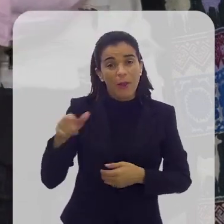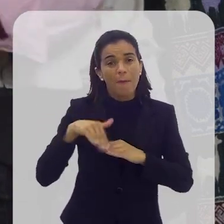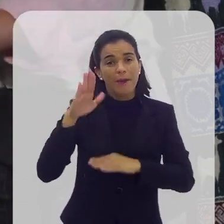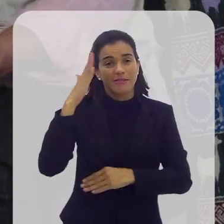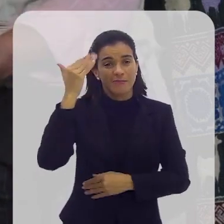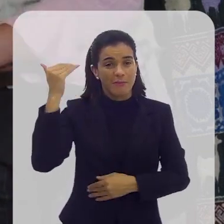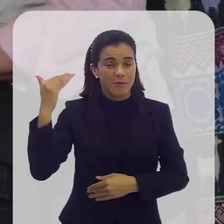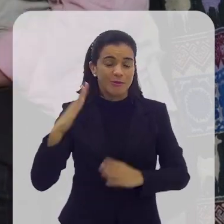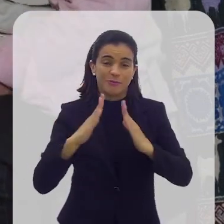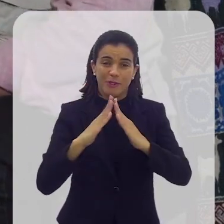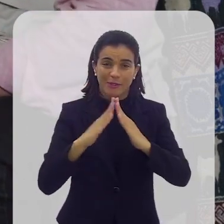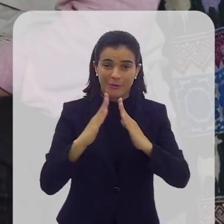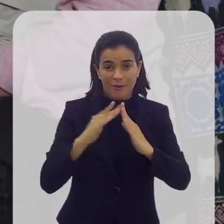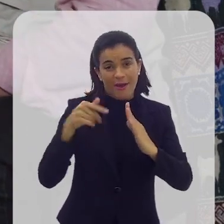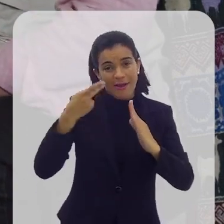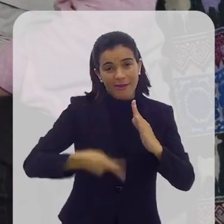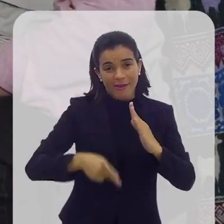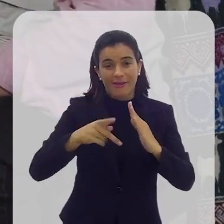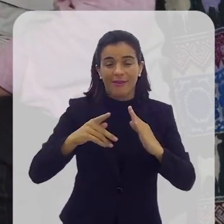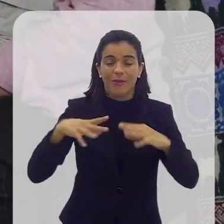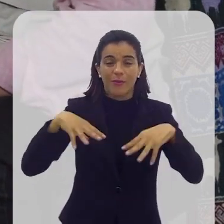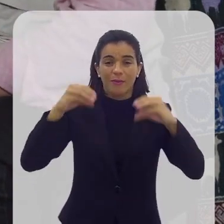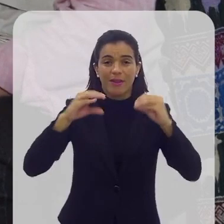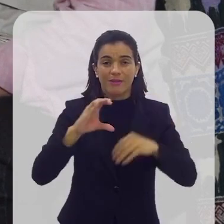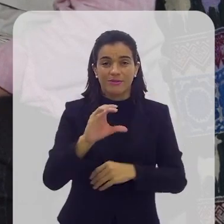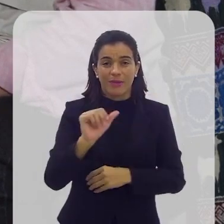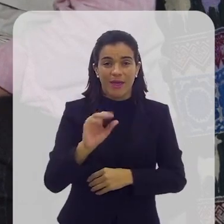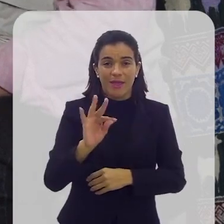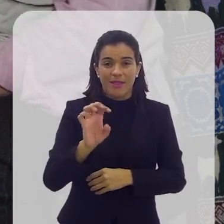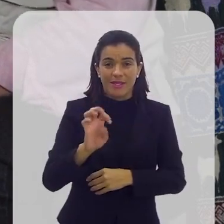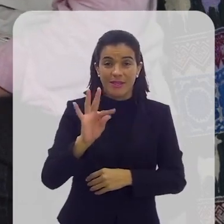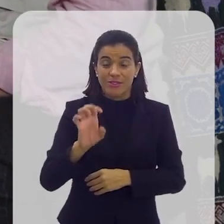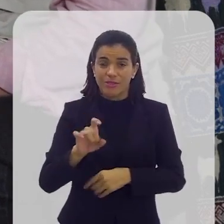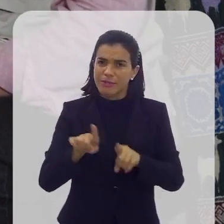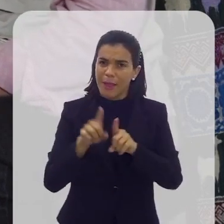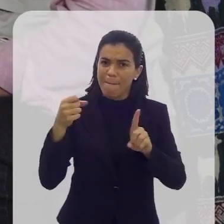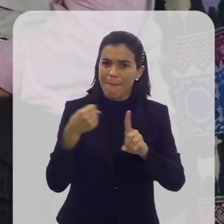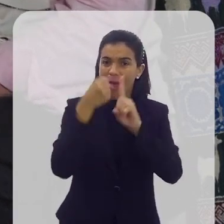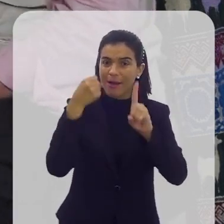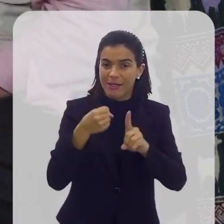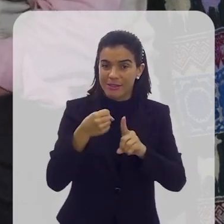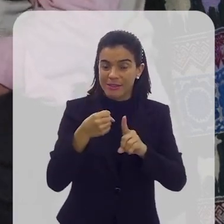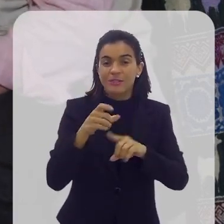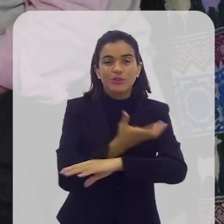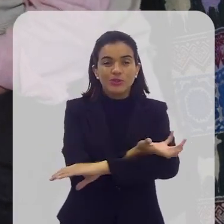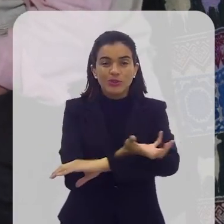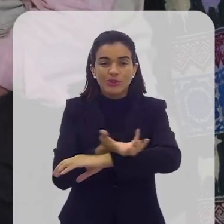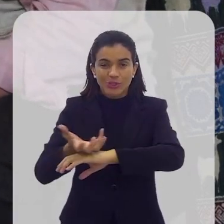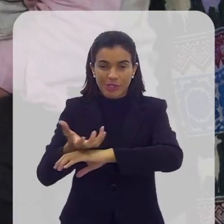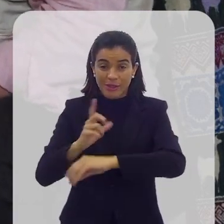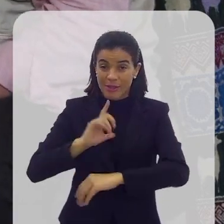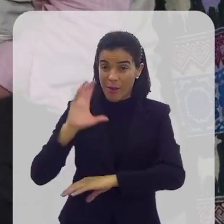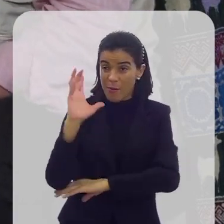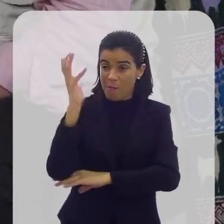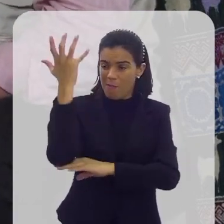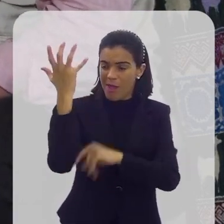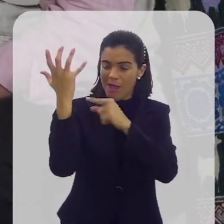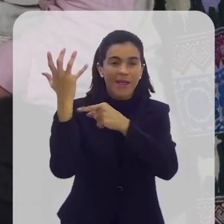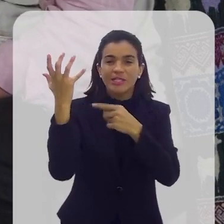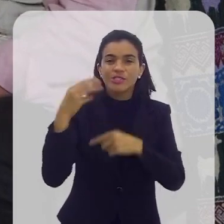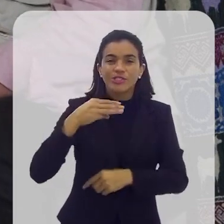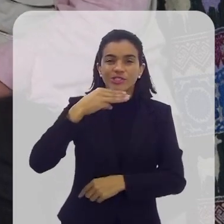acervo museológico referente a presidente da República em maior quantidade é o de Vargas, porque ele doou em vida, ele foi